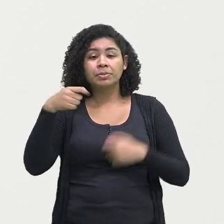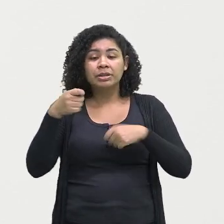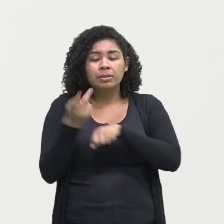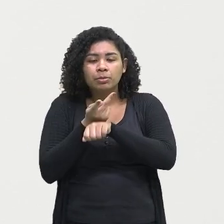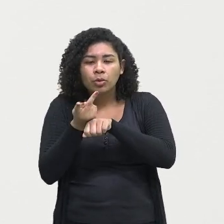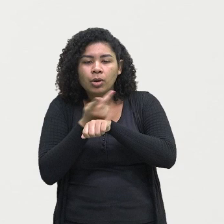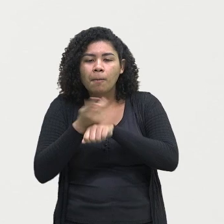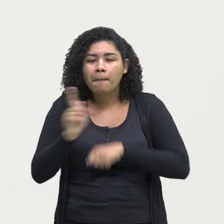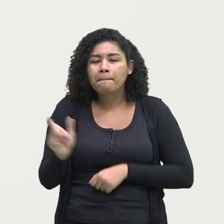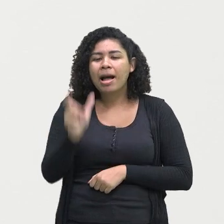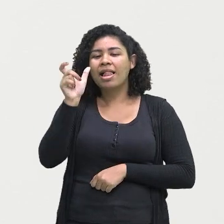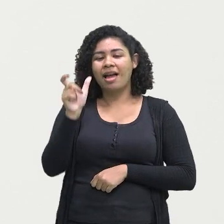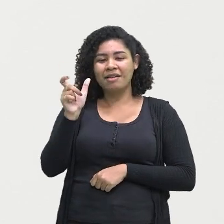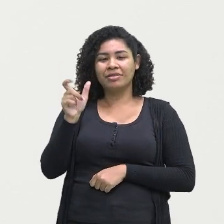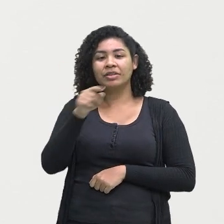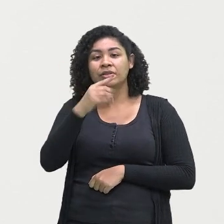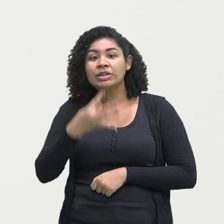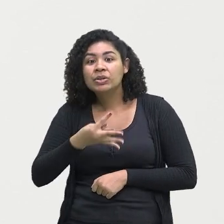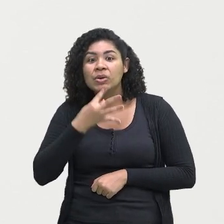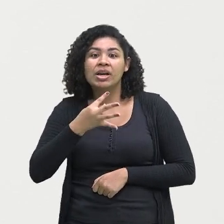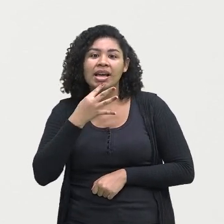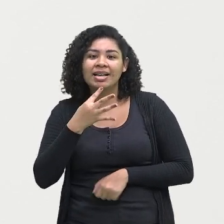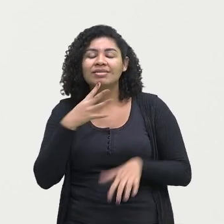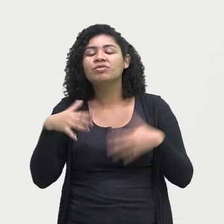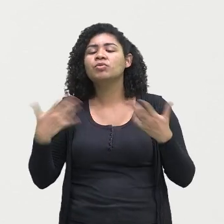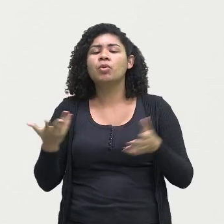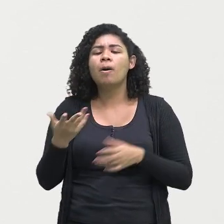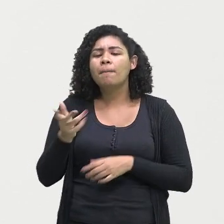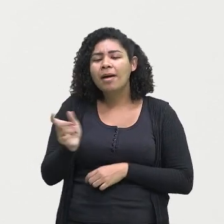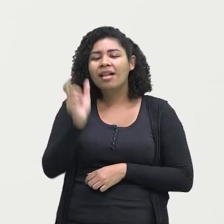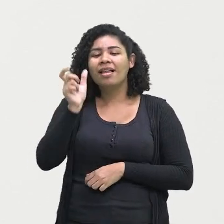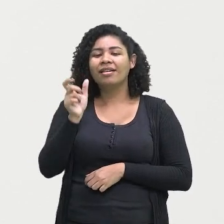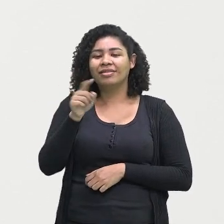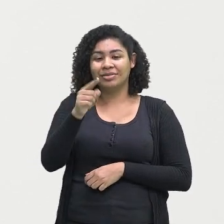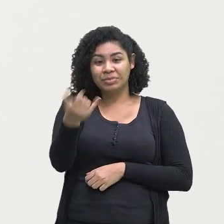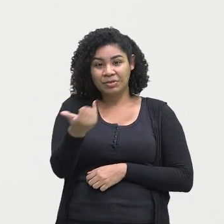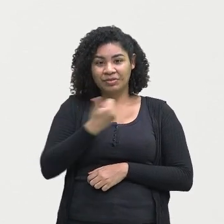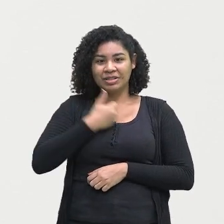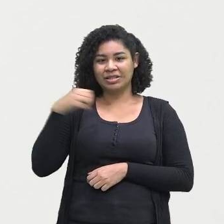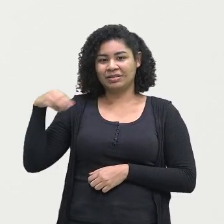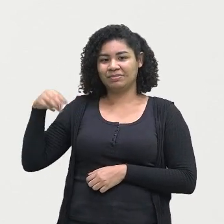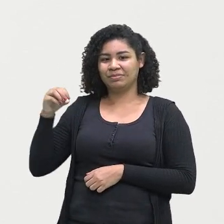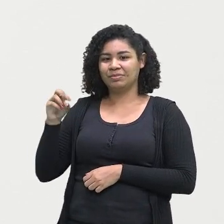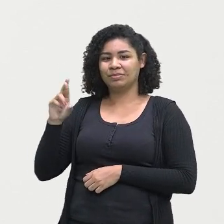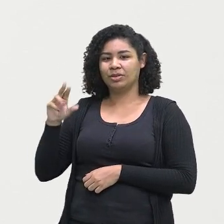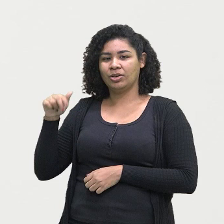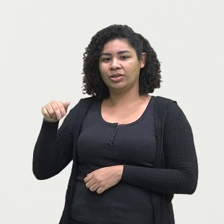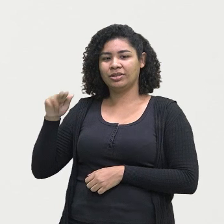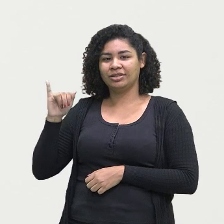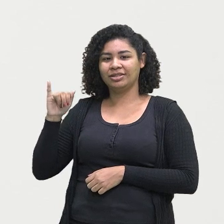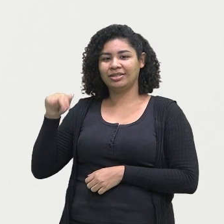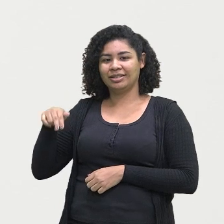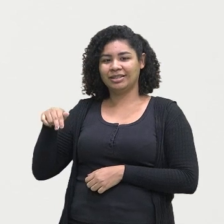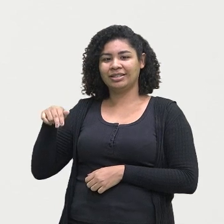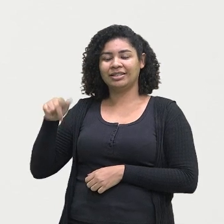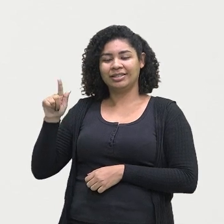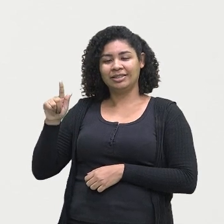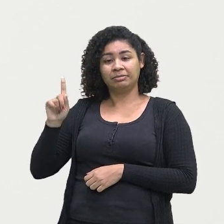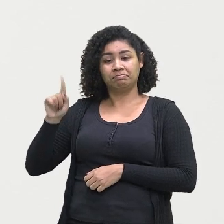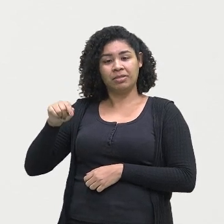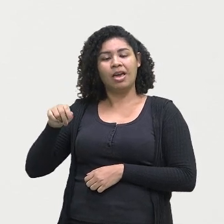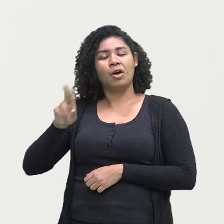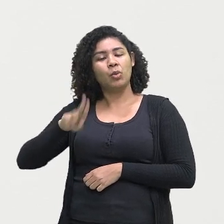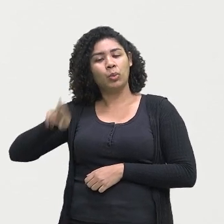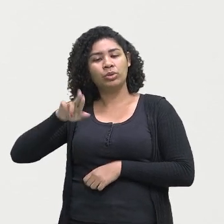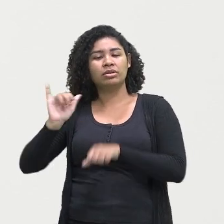vocês conhecem, e vocês olhassem e me dissessem essa palavrinha aqui, morning, vocês já estariam